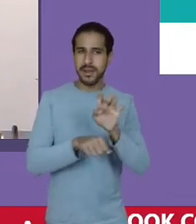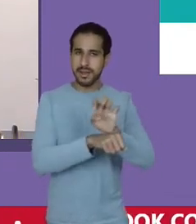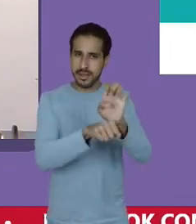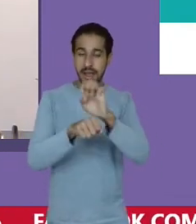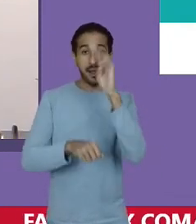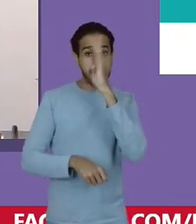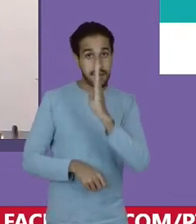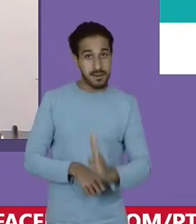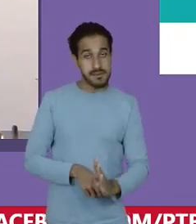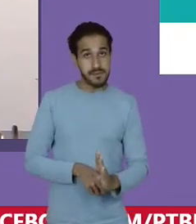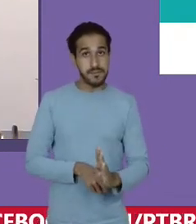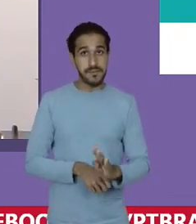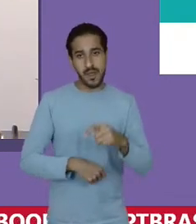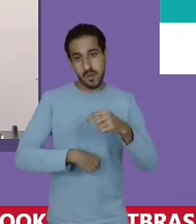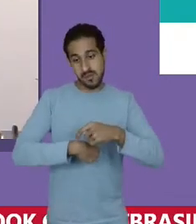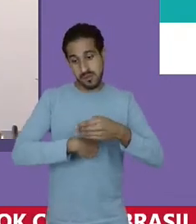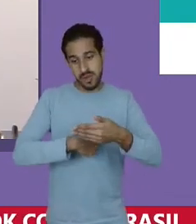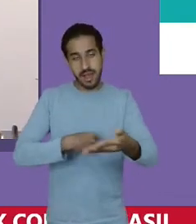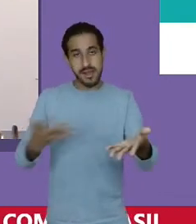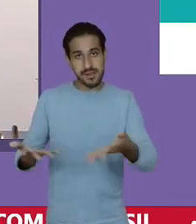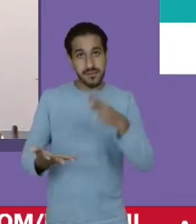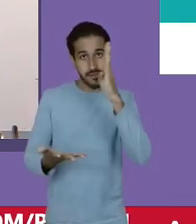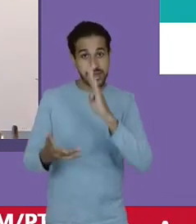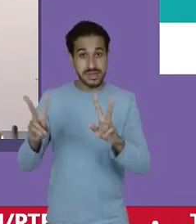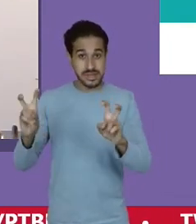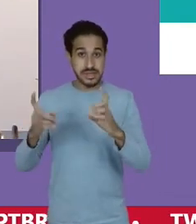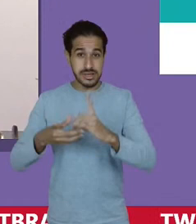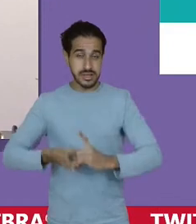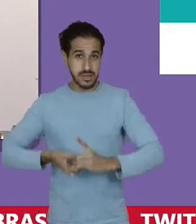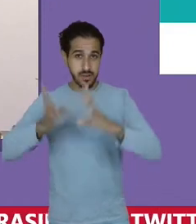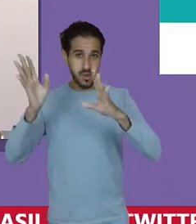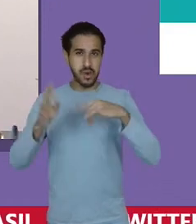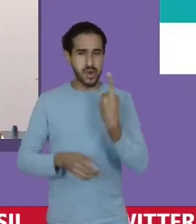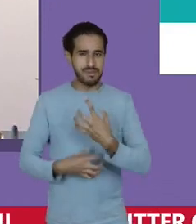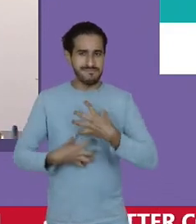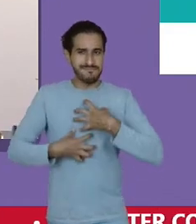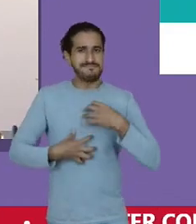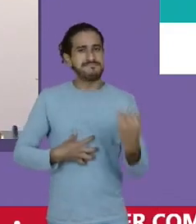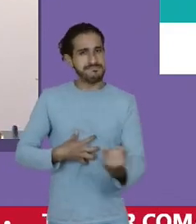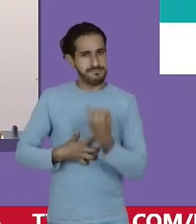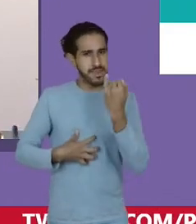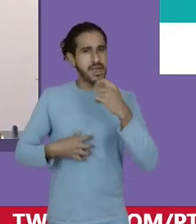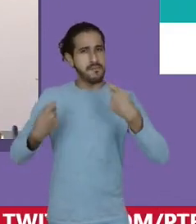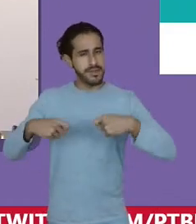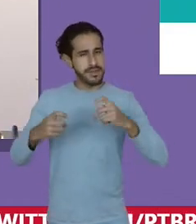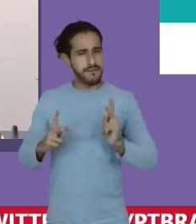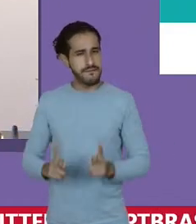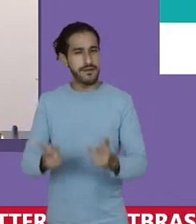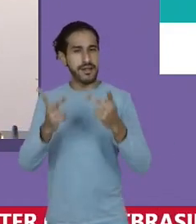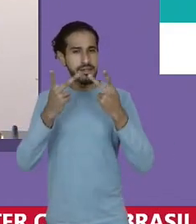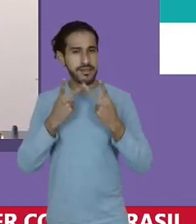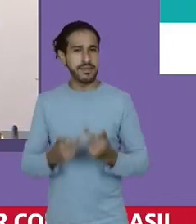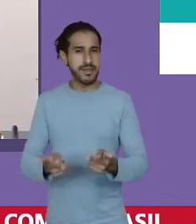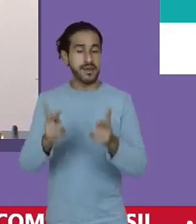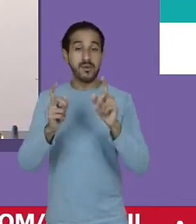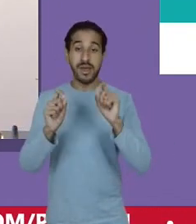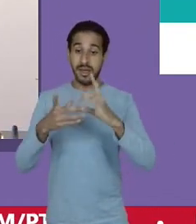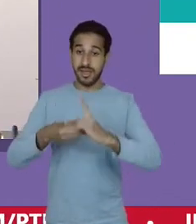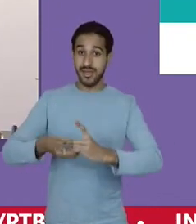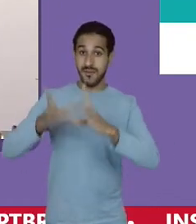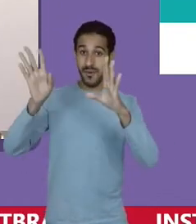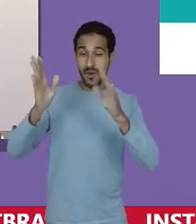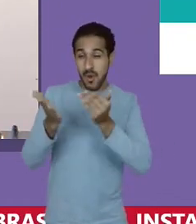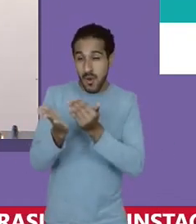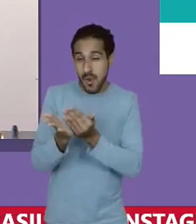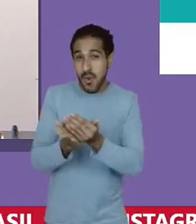e no Brasil. E para o momento do Brasil, o tema da democracia nos é muito caro. É preciso estar afirmando a toda hora e dizer que a democracia,